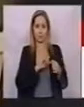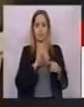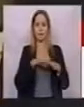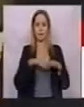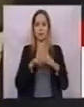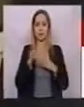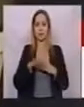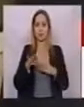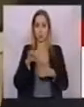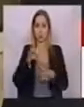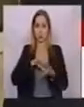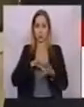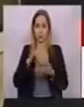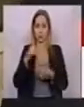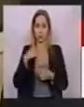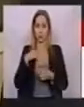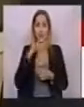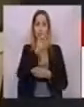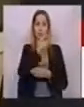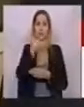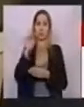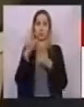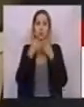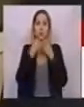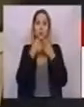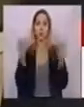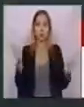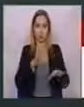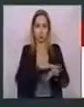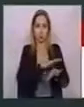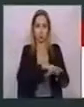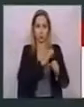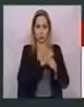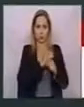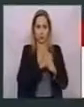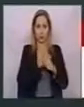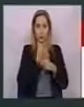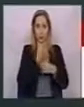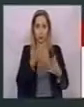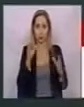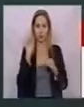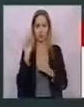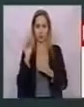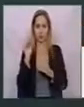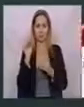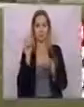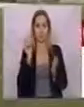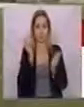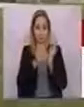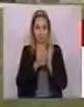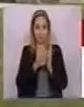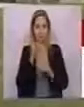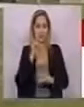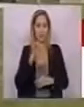é inédito, que é convocar todos os diretores de serviço. Encontro marcado para o dia 19 deste mês.